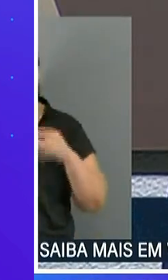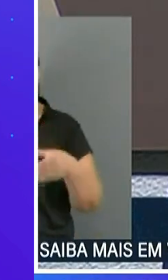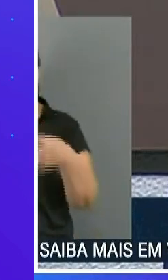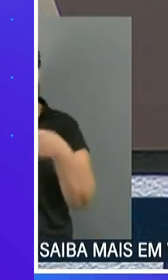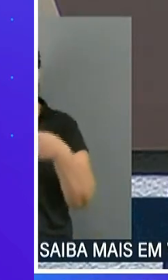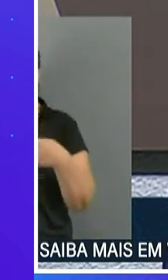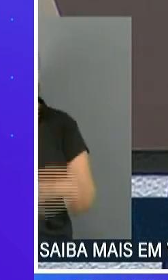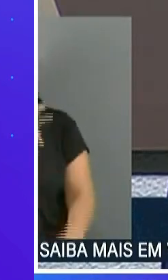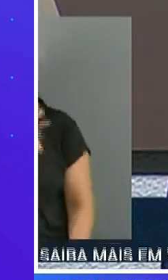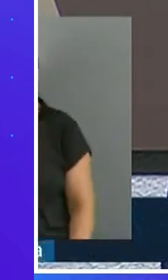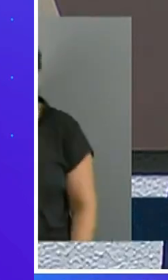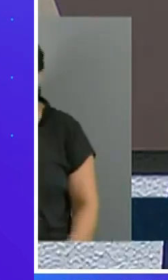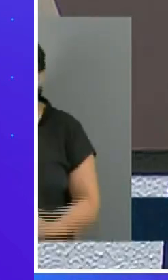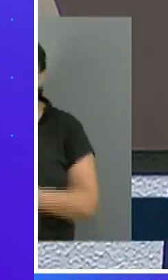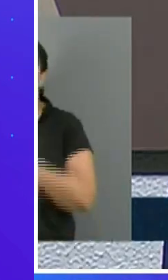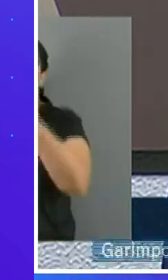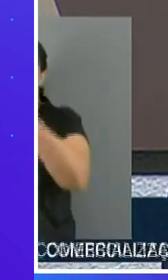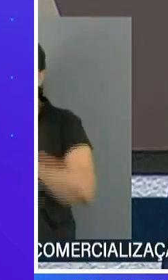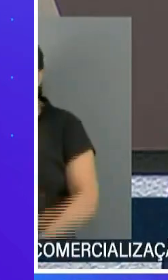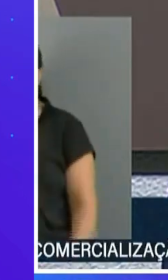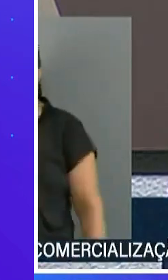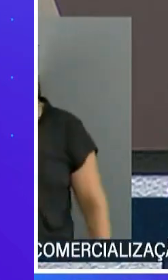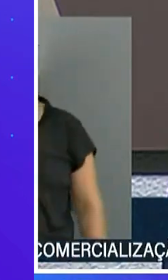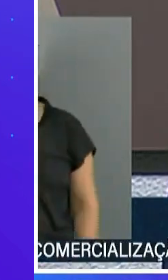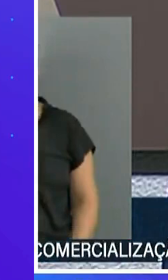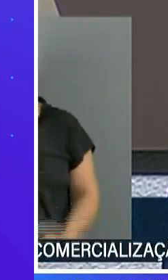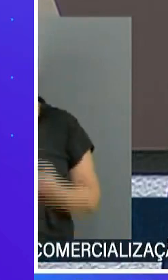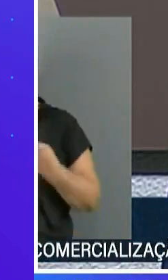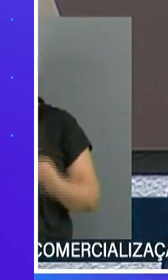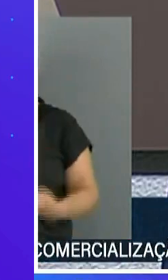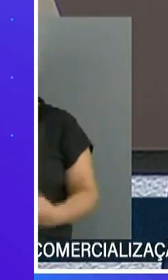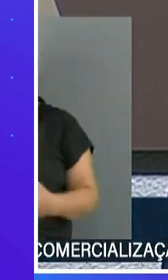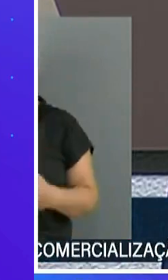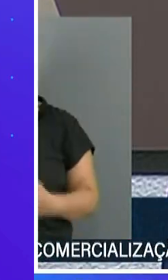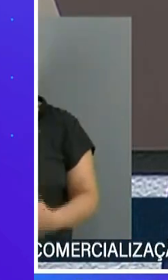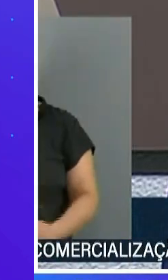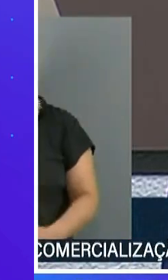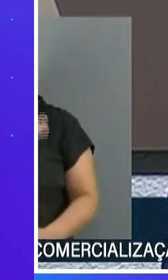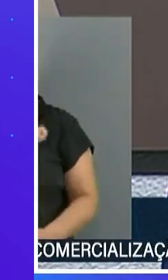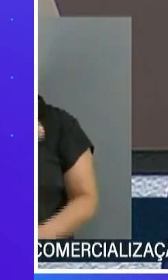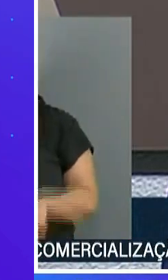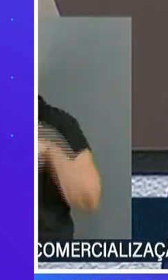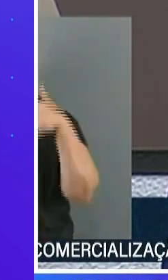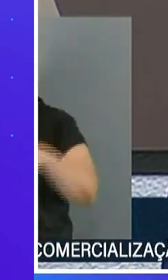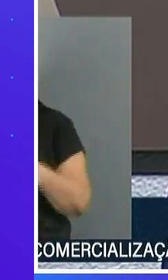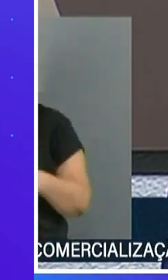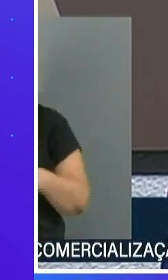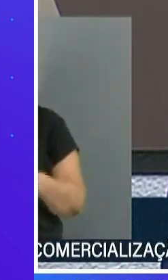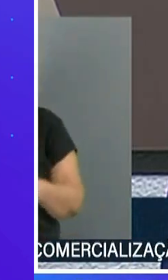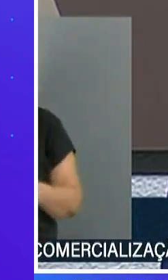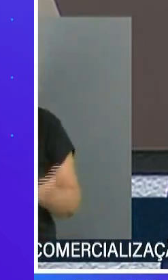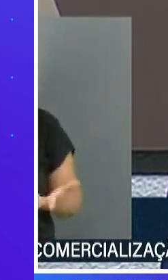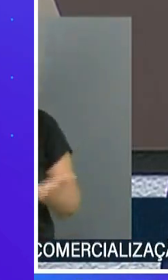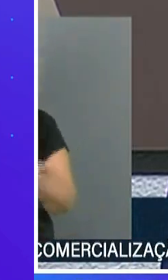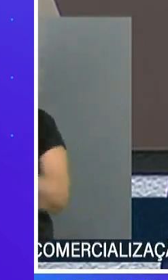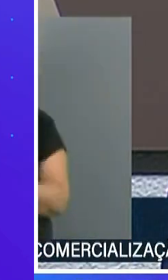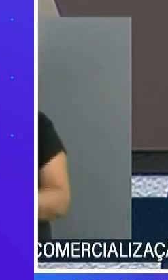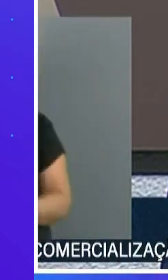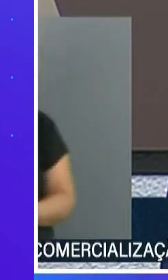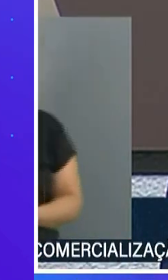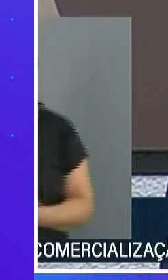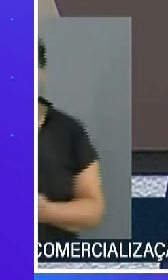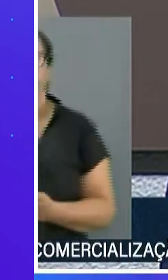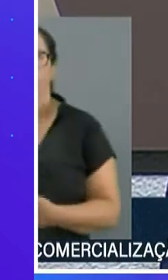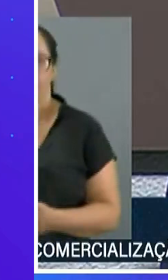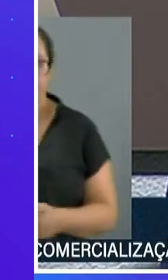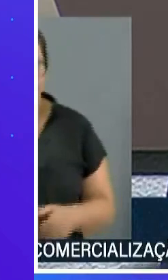não seriam de competência do Judiciário e sim do Legislativo Flávio Dino ele fez um compromisso Ele disse que